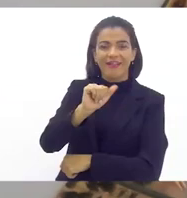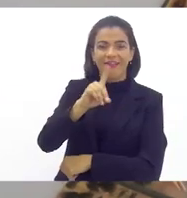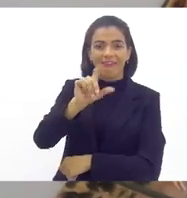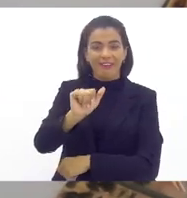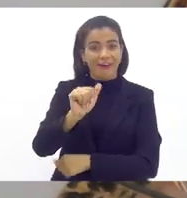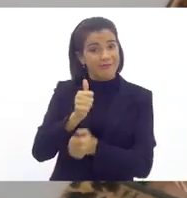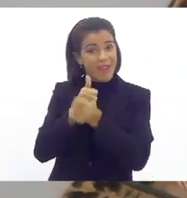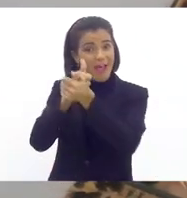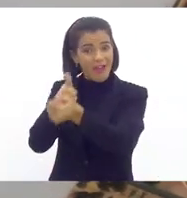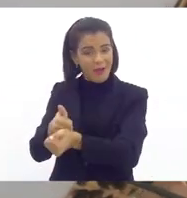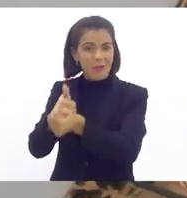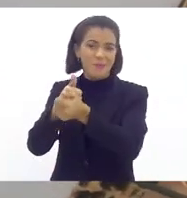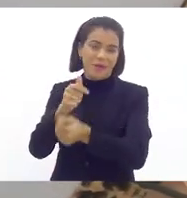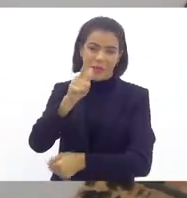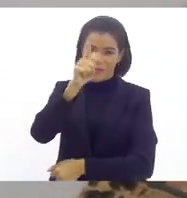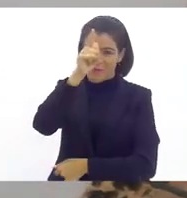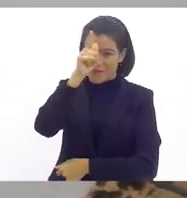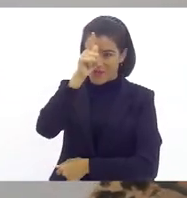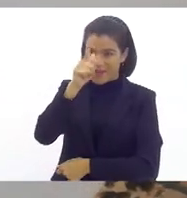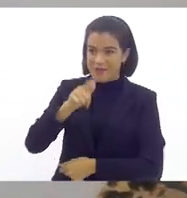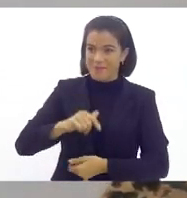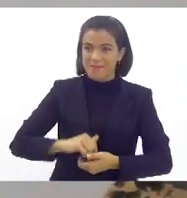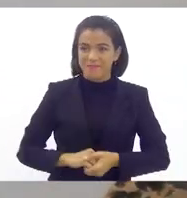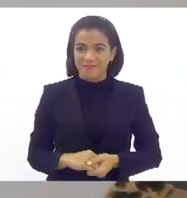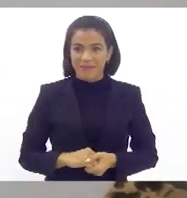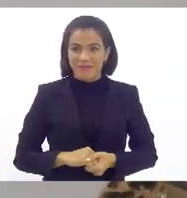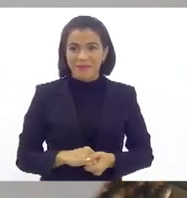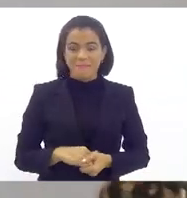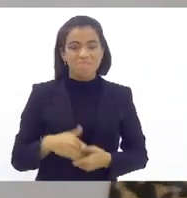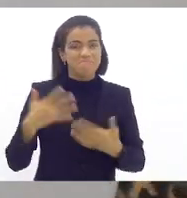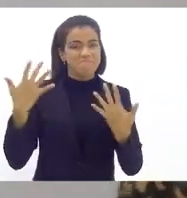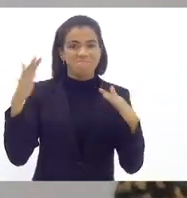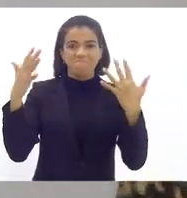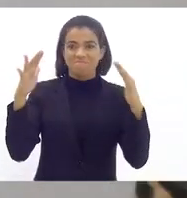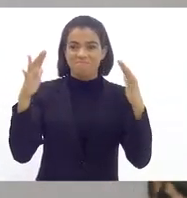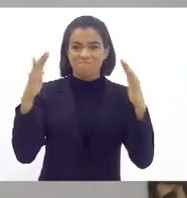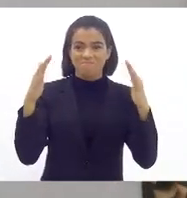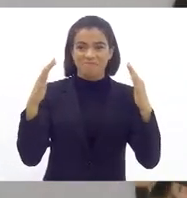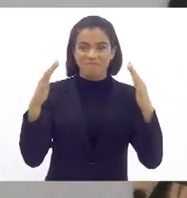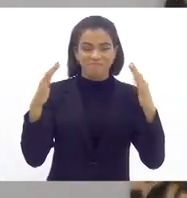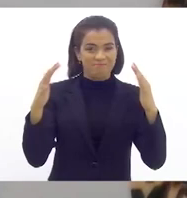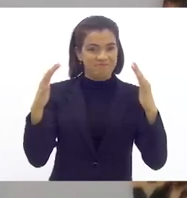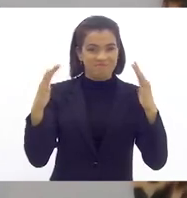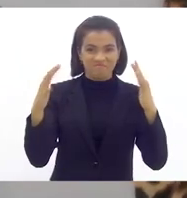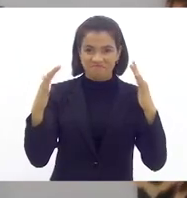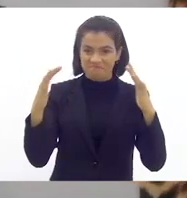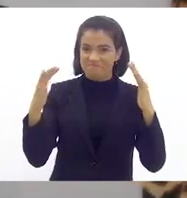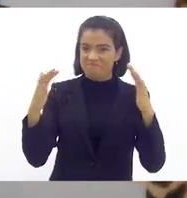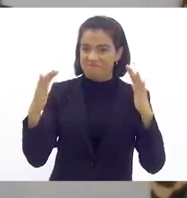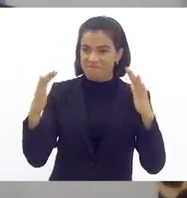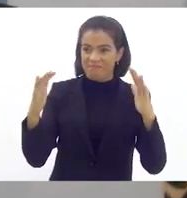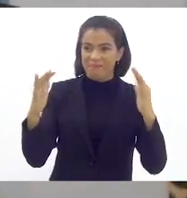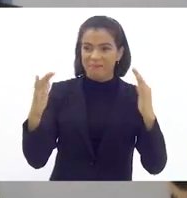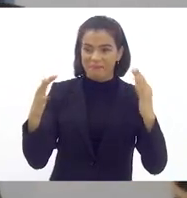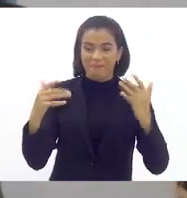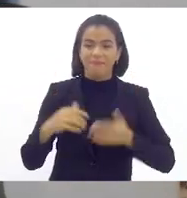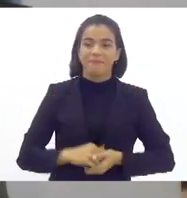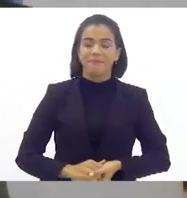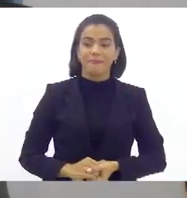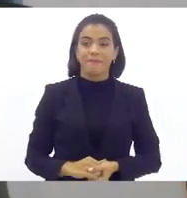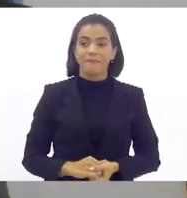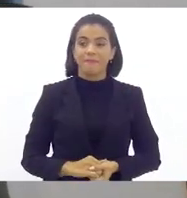comissão nesse quilombo. Então, vamos lá em frente. Parabéns pela fala. Vamos dar sequência. Foi excelente fala. Muito bom. Obrigada.